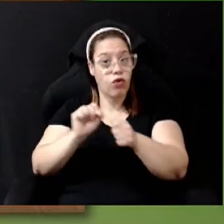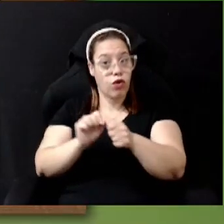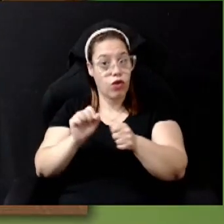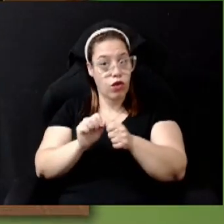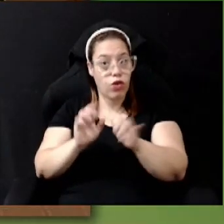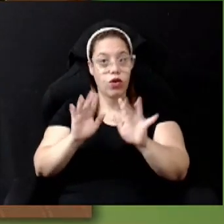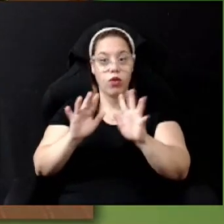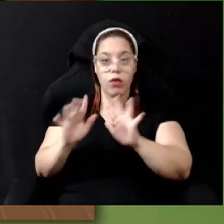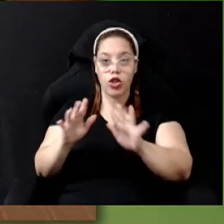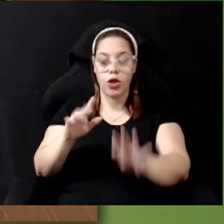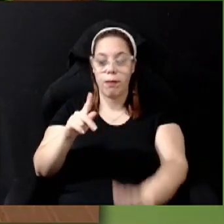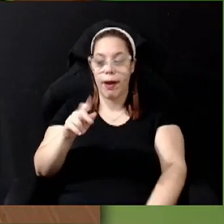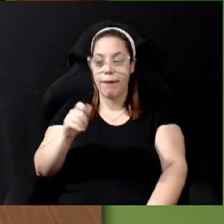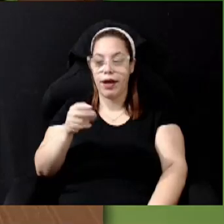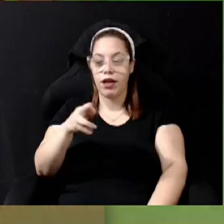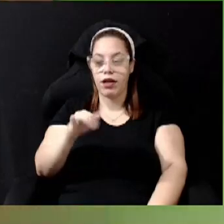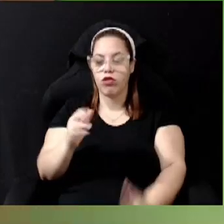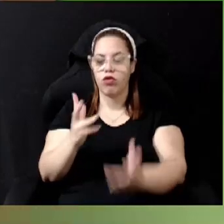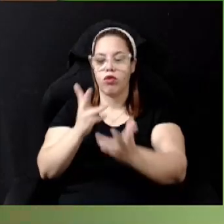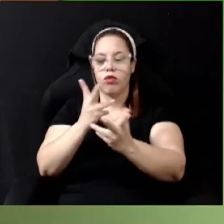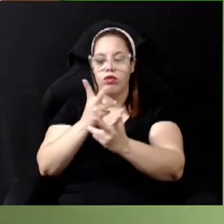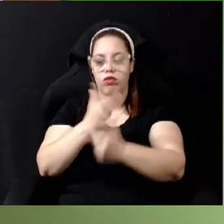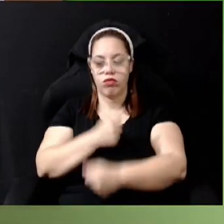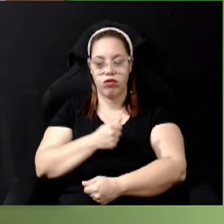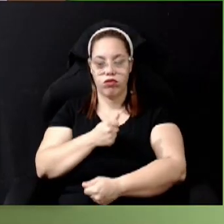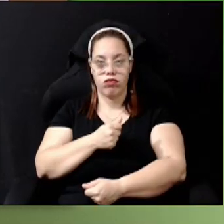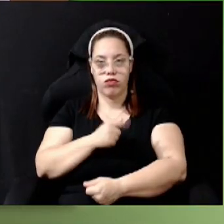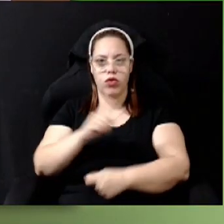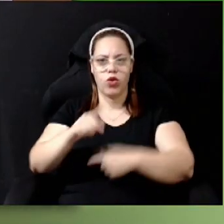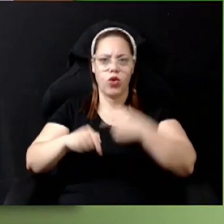papelaria, vou me aprimorar, e aí comecei a fazer outros cursos.